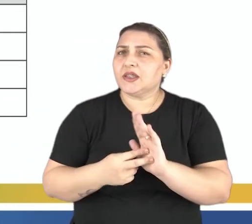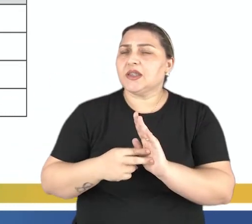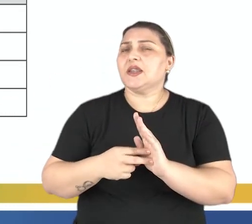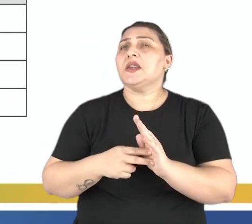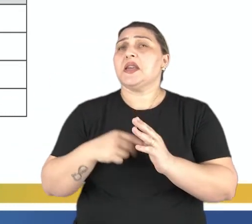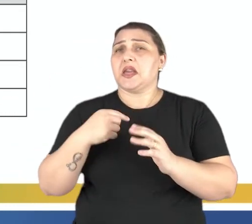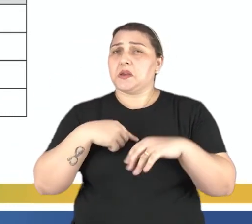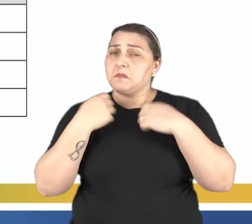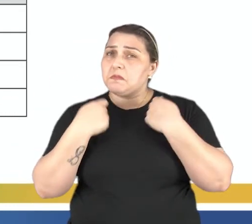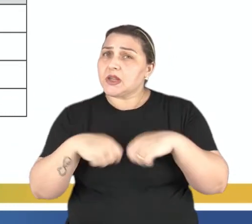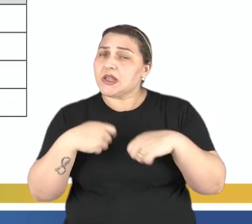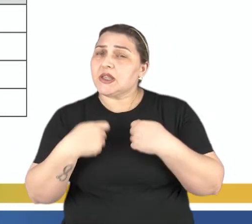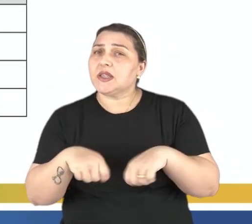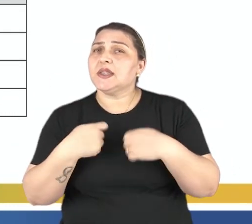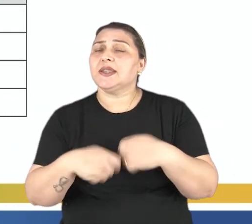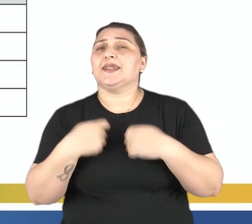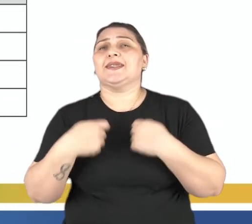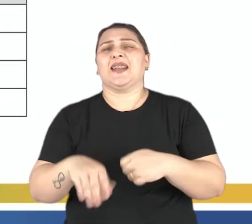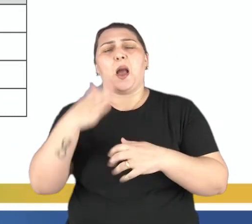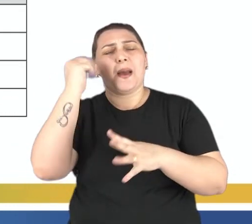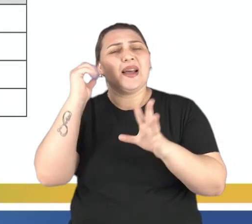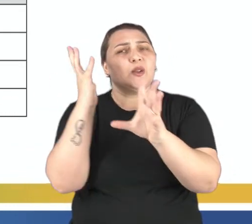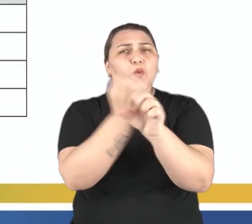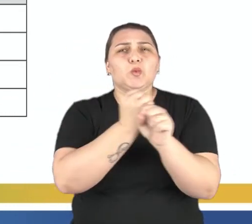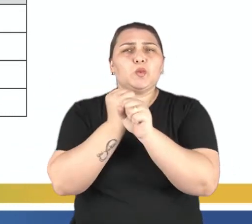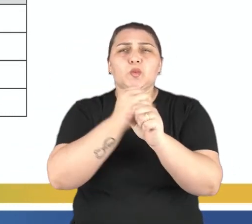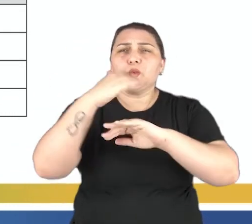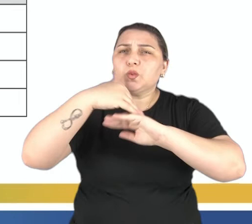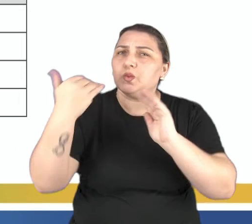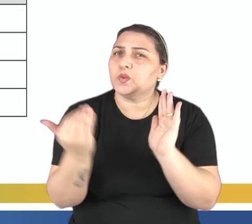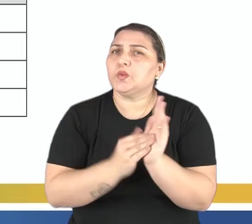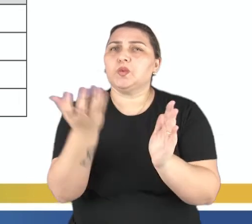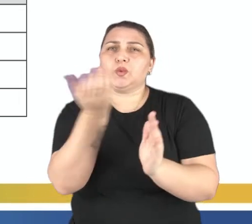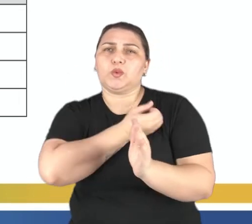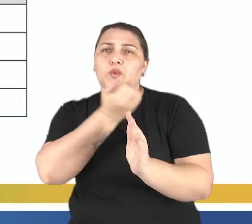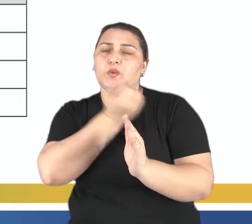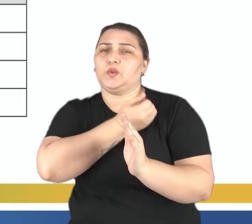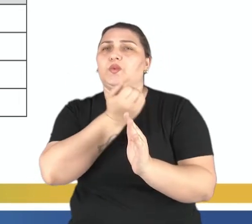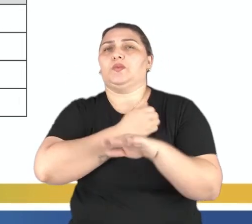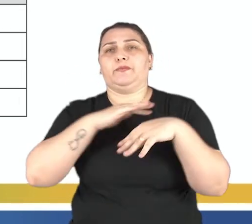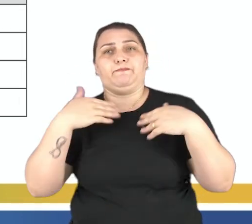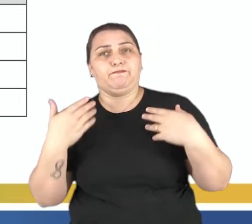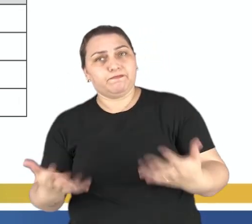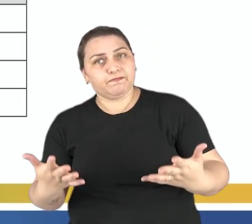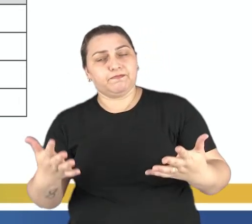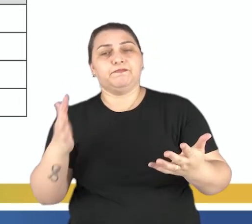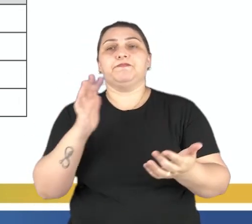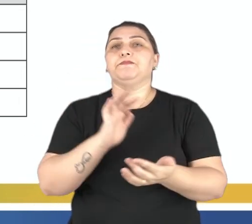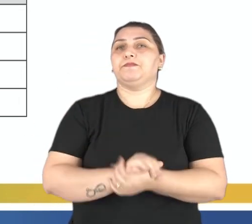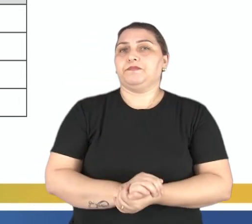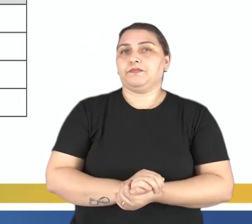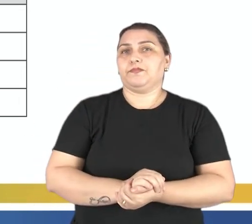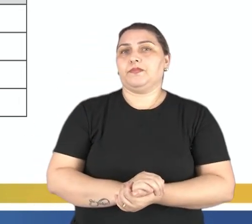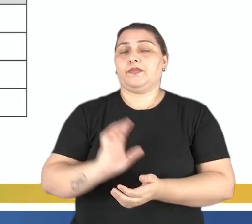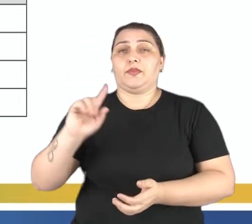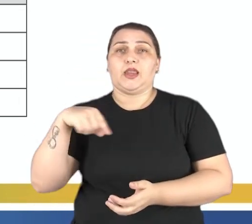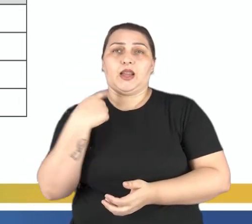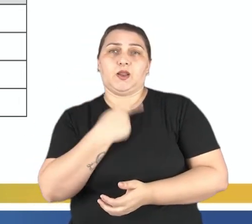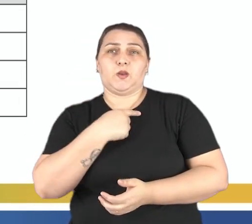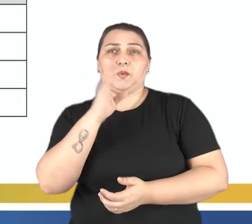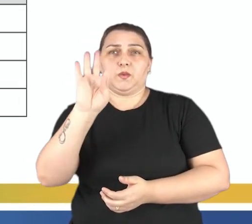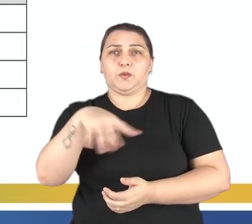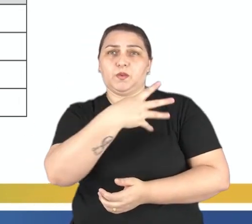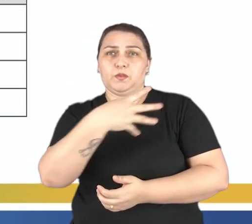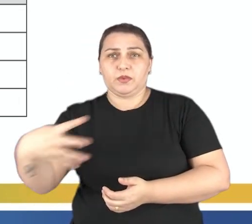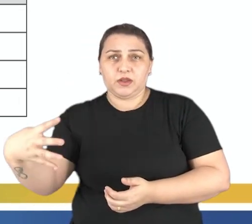devo determinar a soma de todos os termos aqui de 2012 a 2021. E aqui no nosso